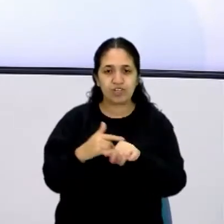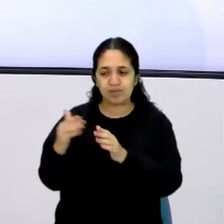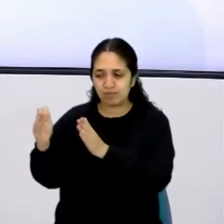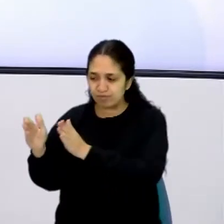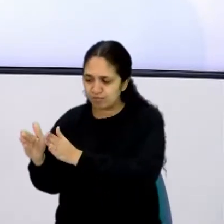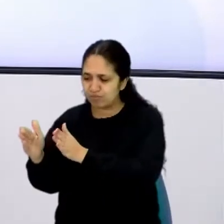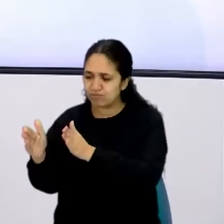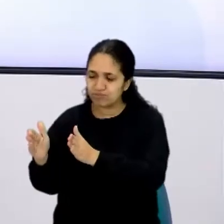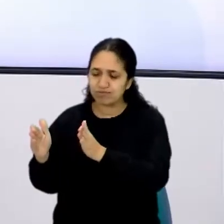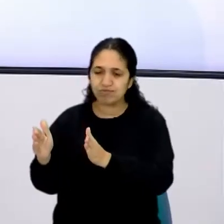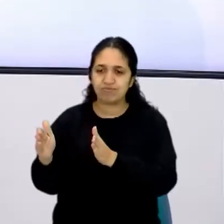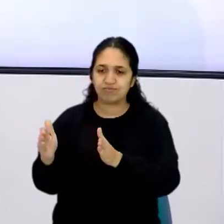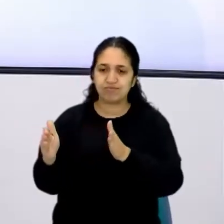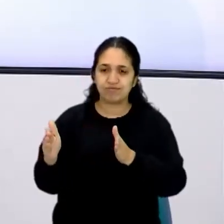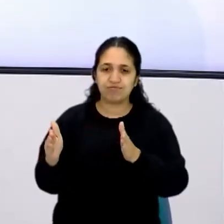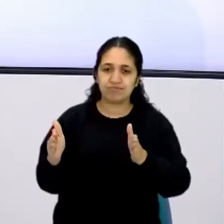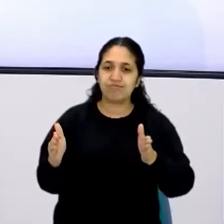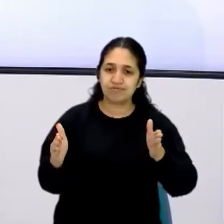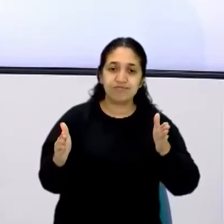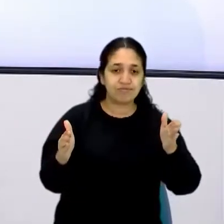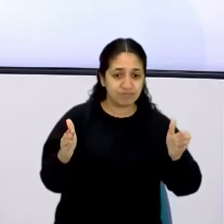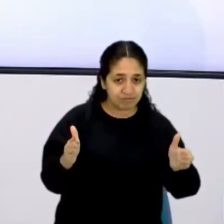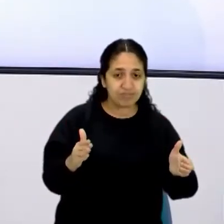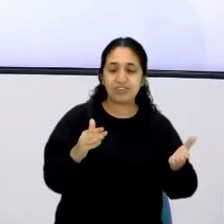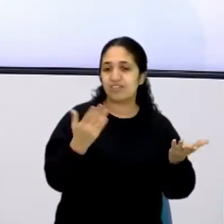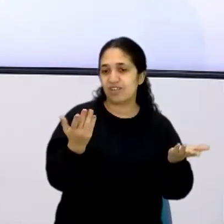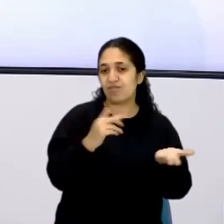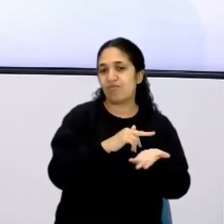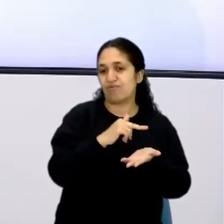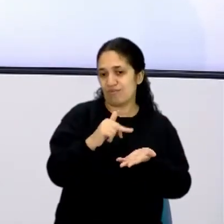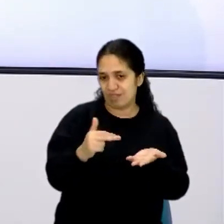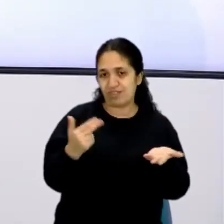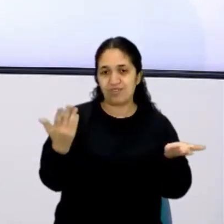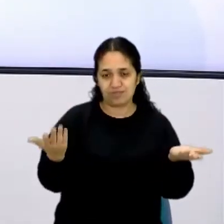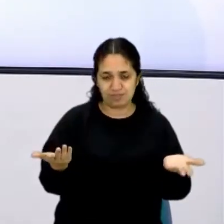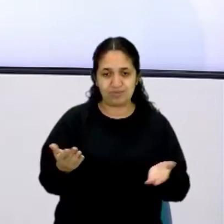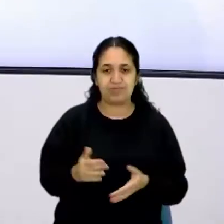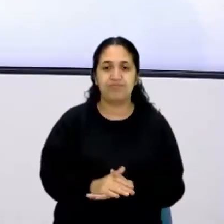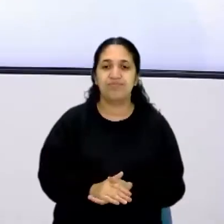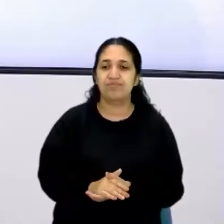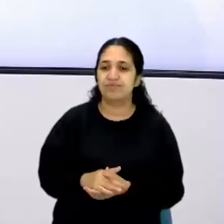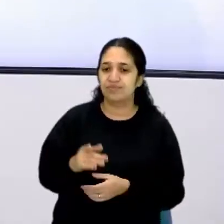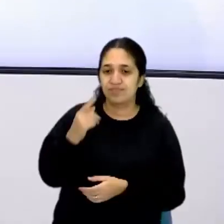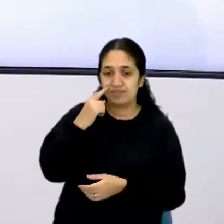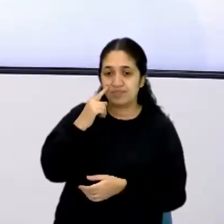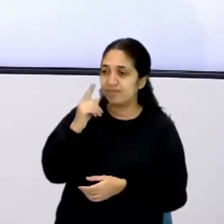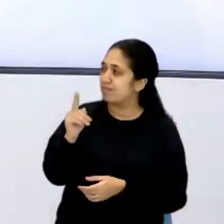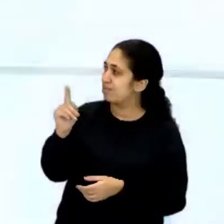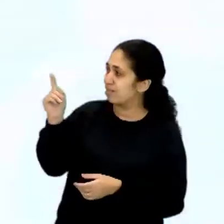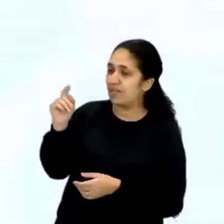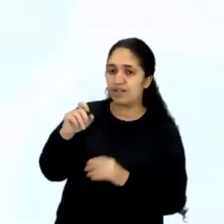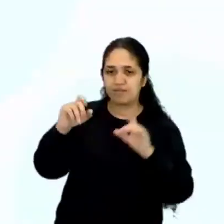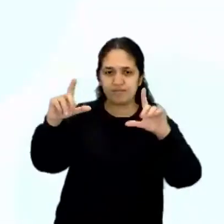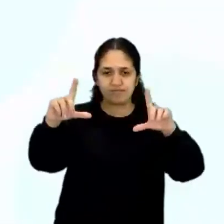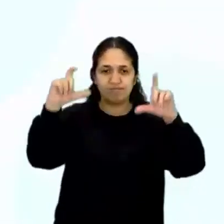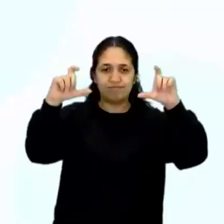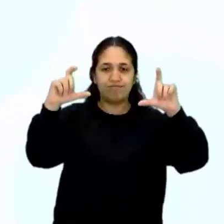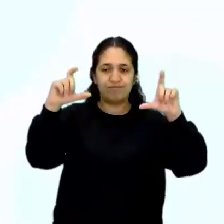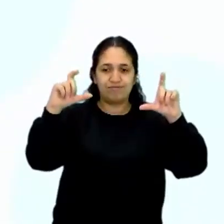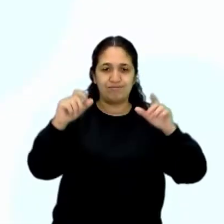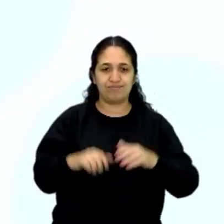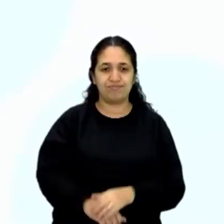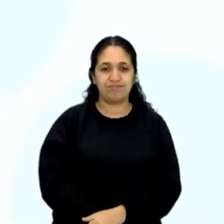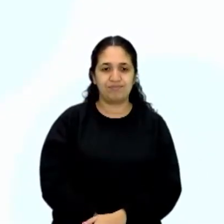depois como isso foi se desenvolvendo, os satélites, enfim, tá bom? Então, na tela para eles darem um print...